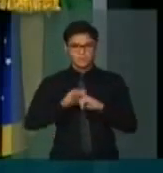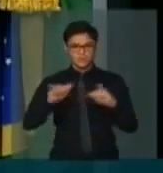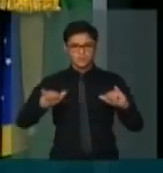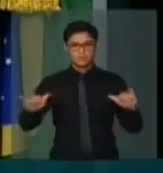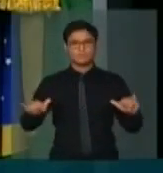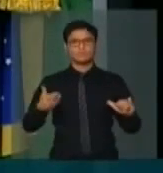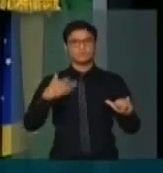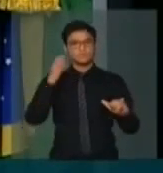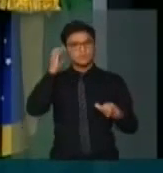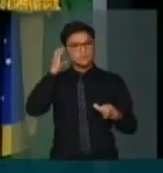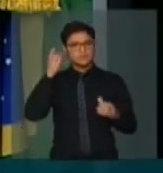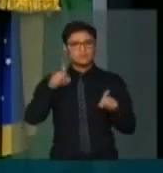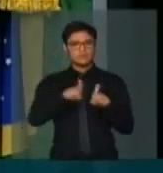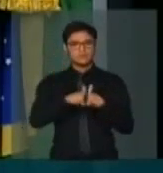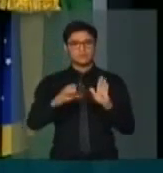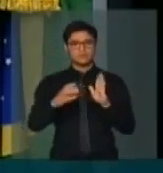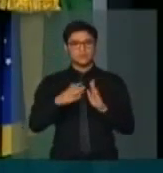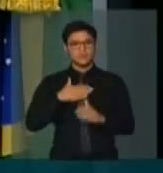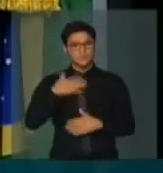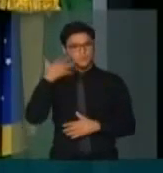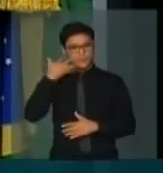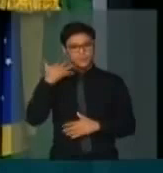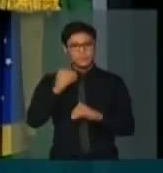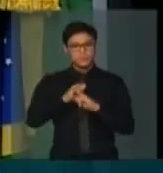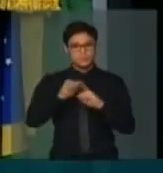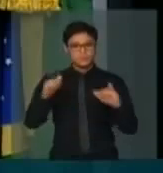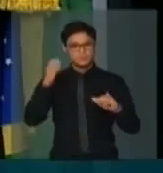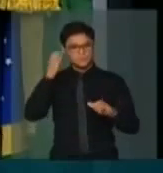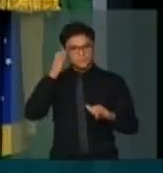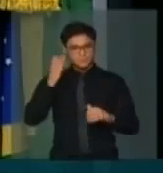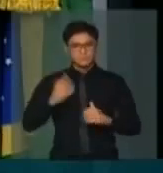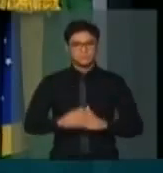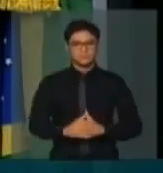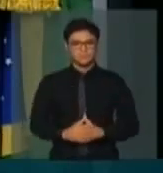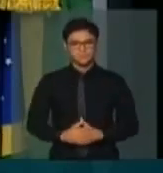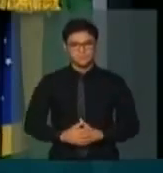a repercussão do meu pronunciamento. Vossa Excelência será atendido, Muito obrigado, senhor presidente.